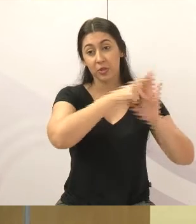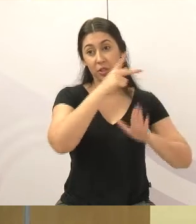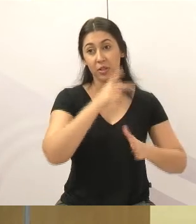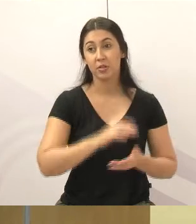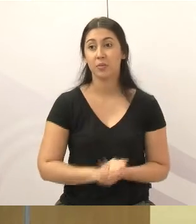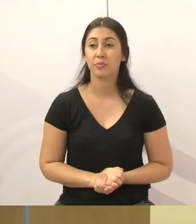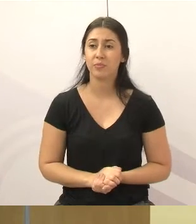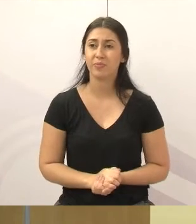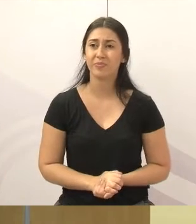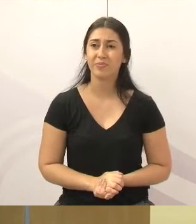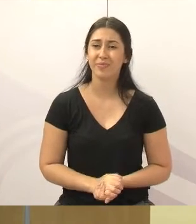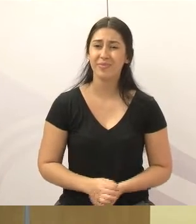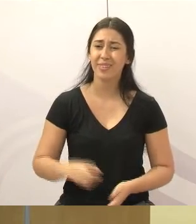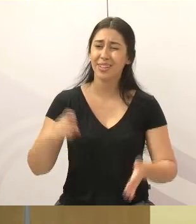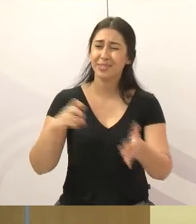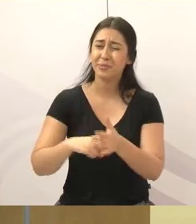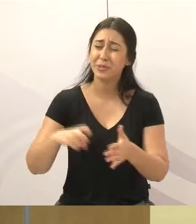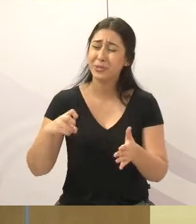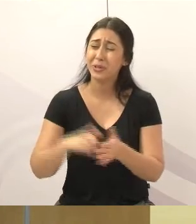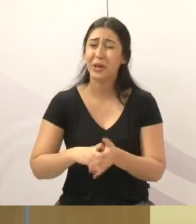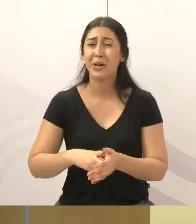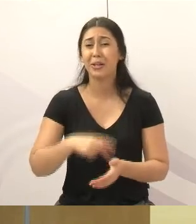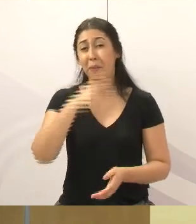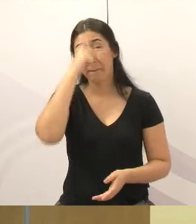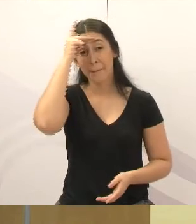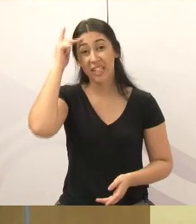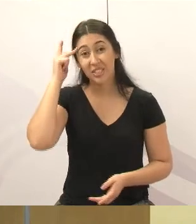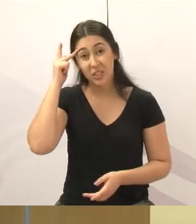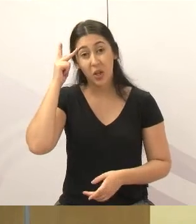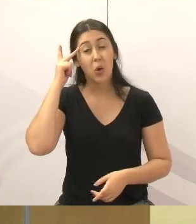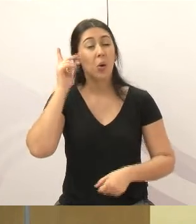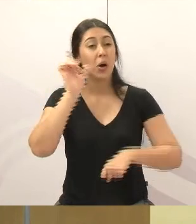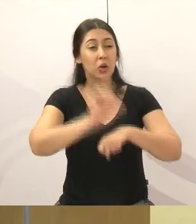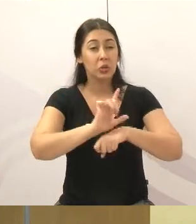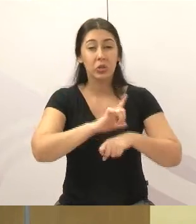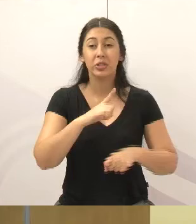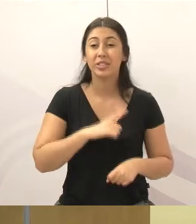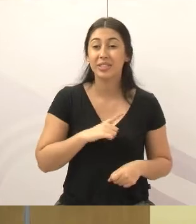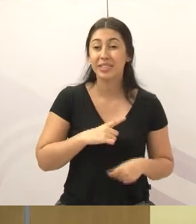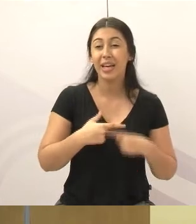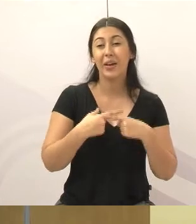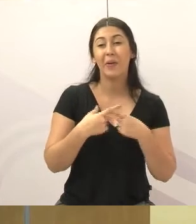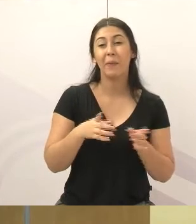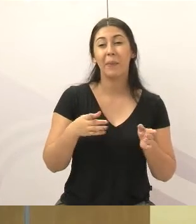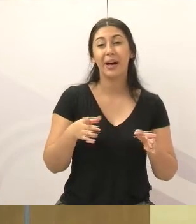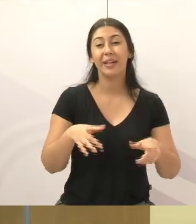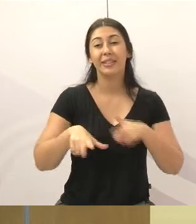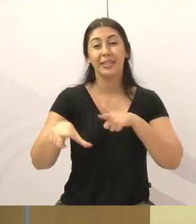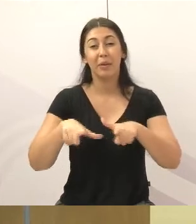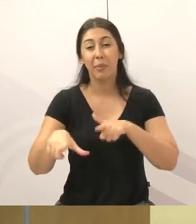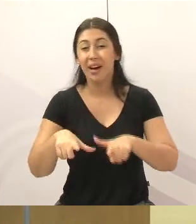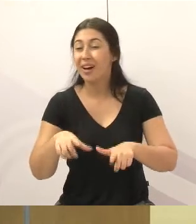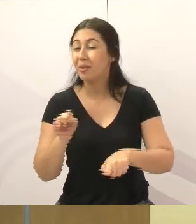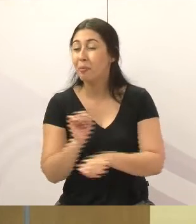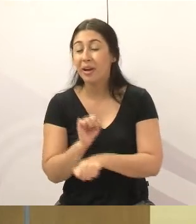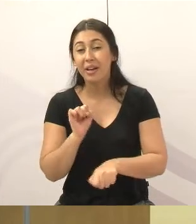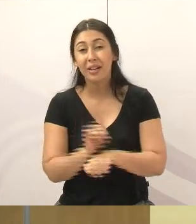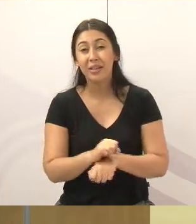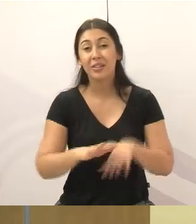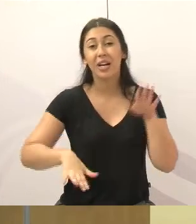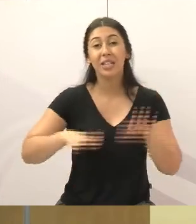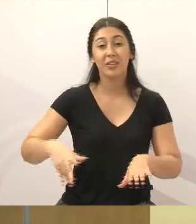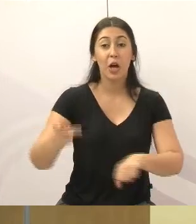onerando mais ainda o comerciante que está todo esse tempo fechado, com prejuízo, o álcool gel que muitas vezes você não está encontrando